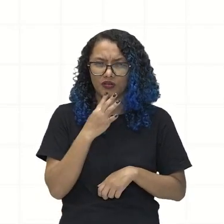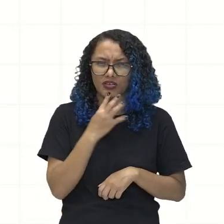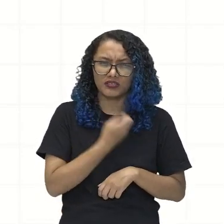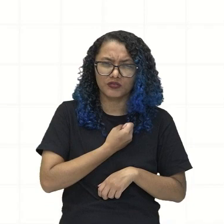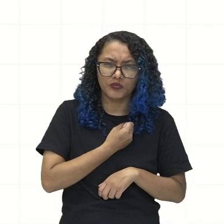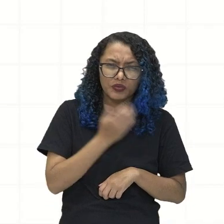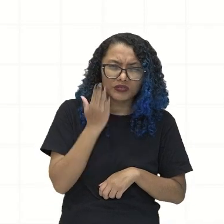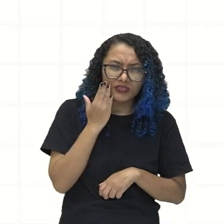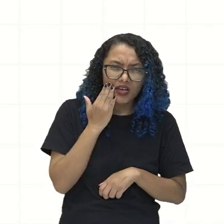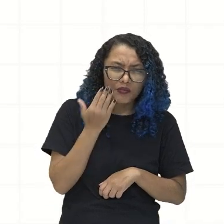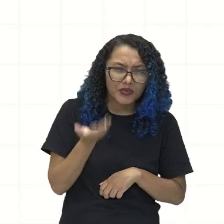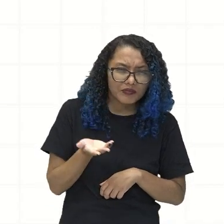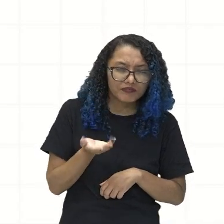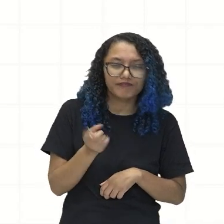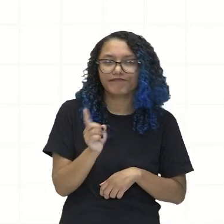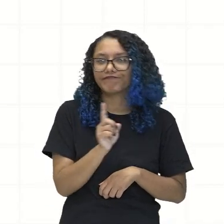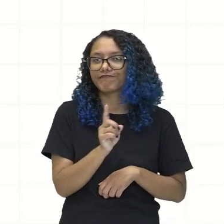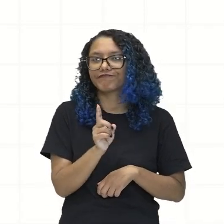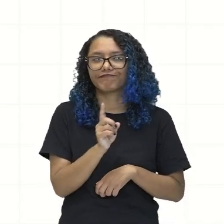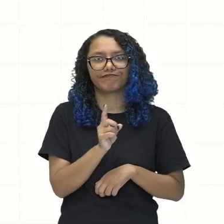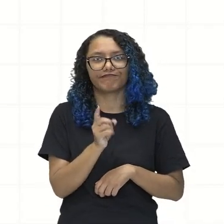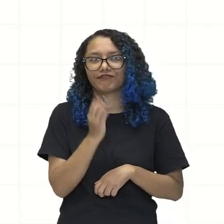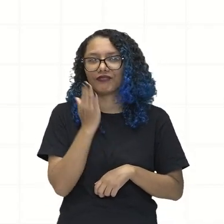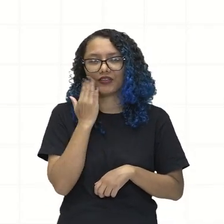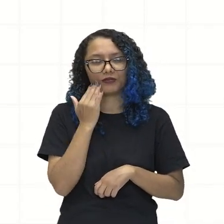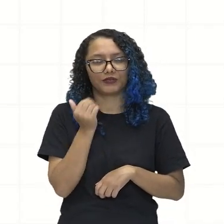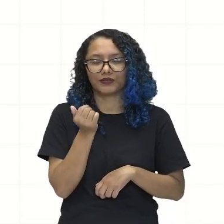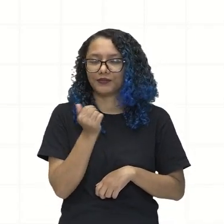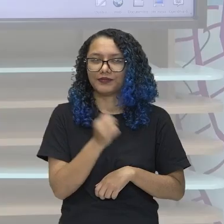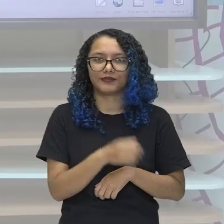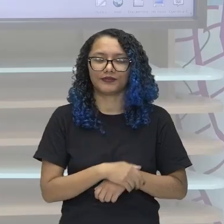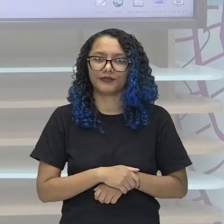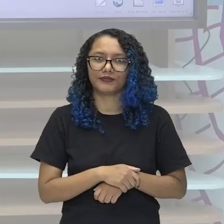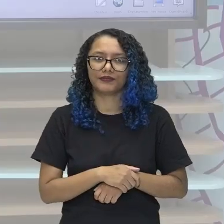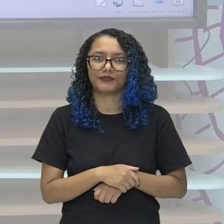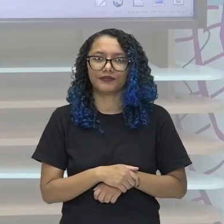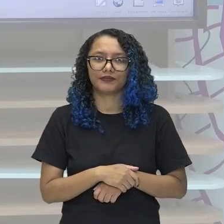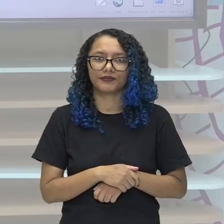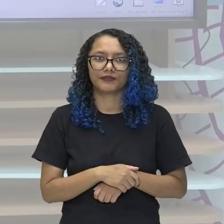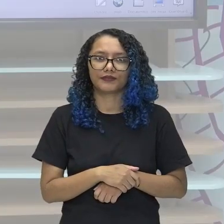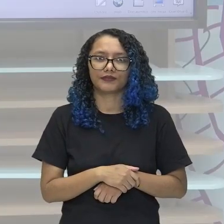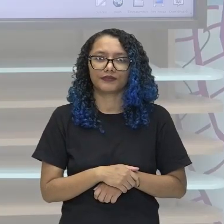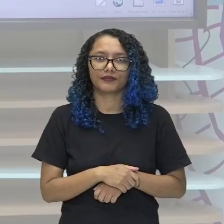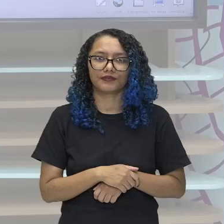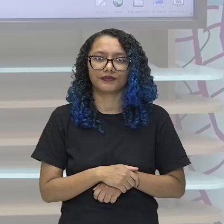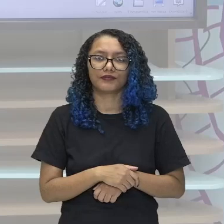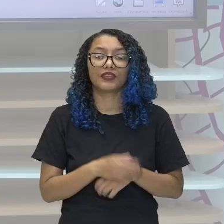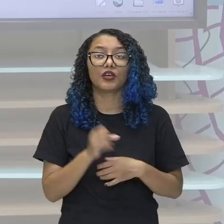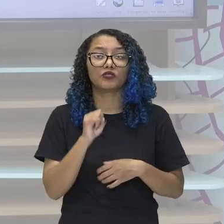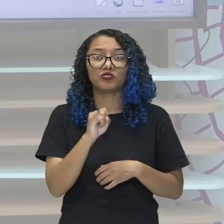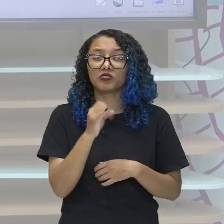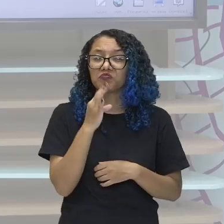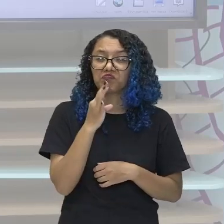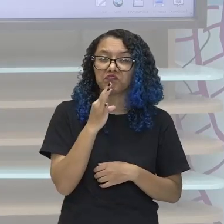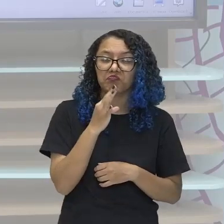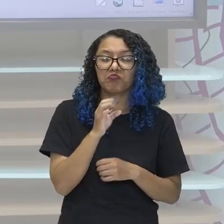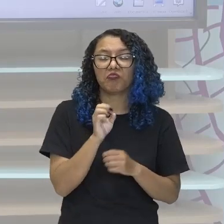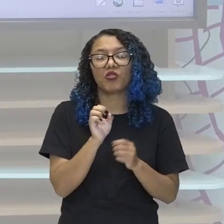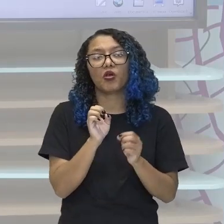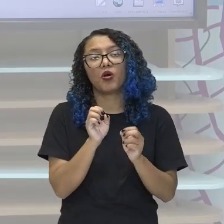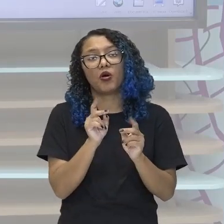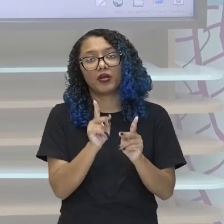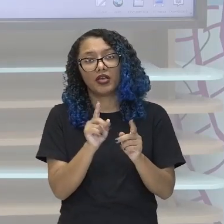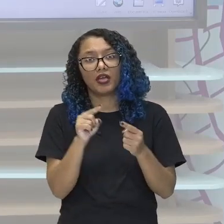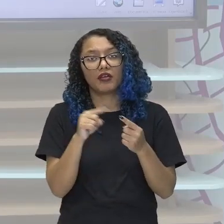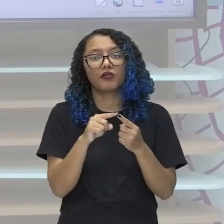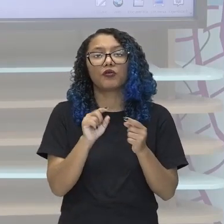números? Não, eu não conheço esses números. Se eu não conheço esses números, então um vai ser x